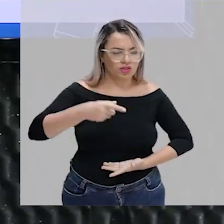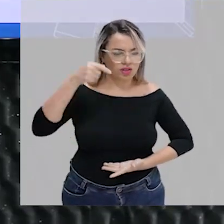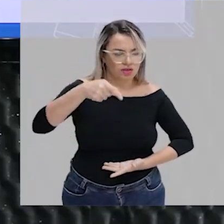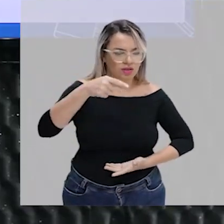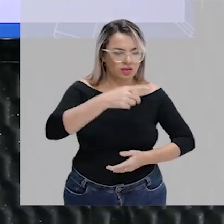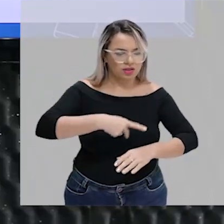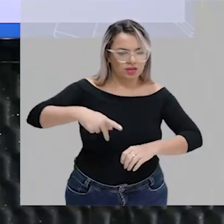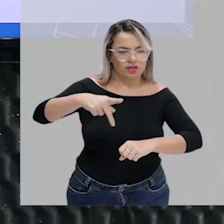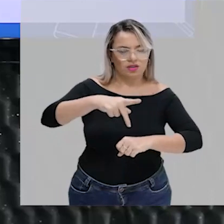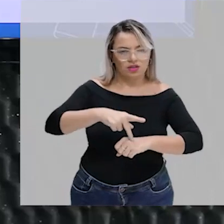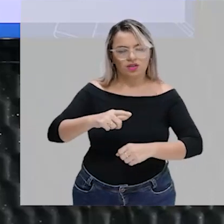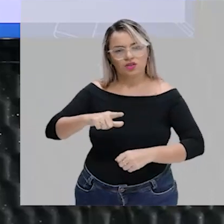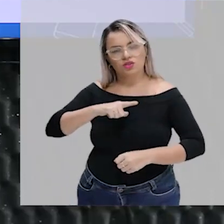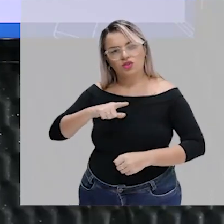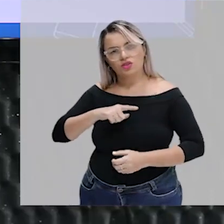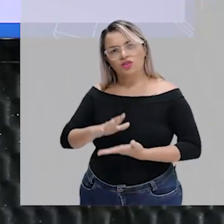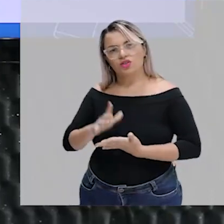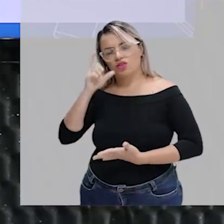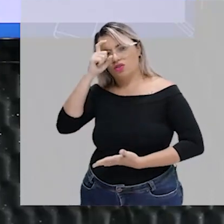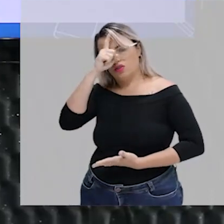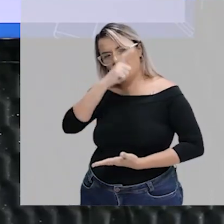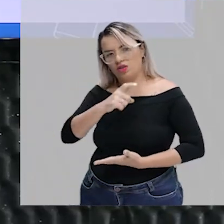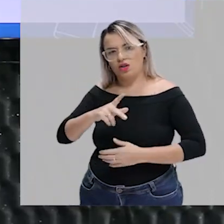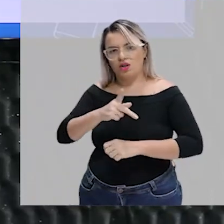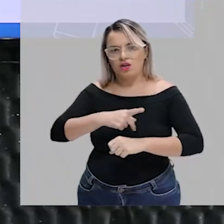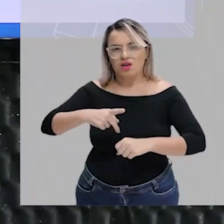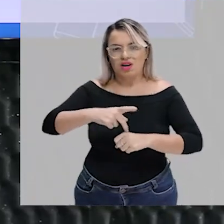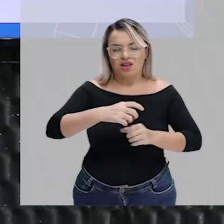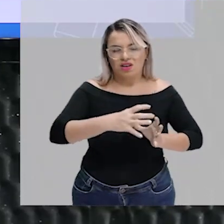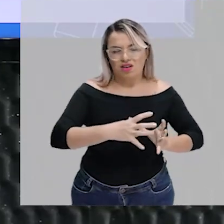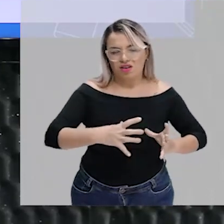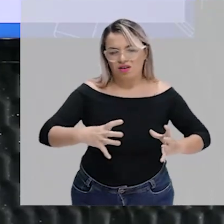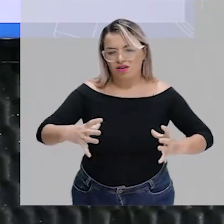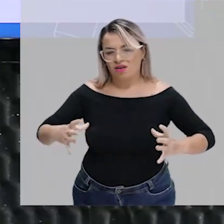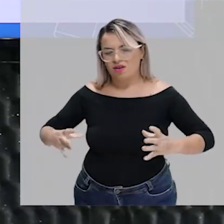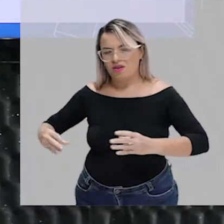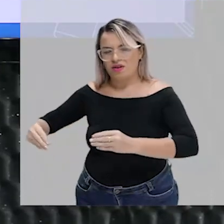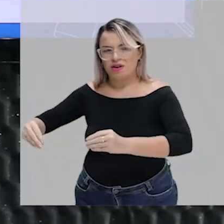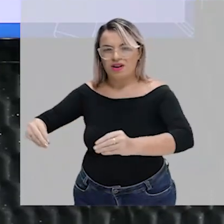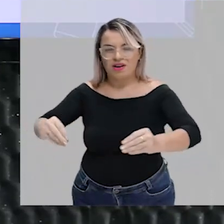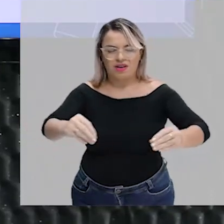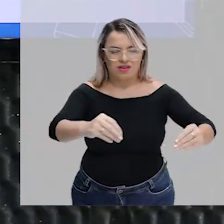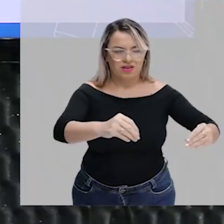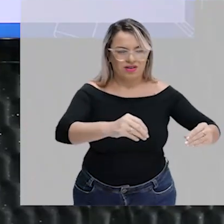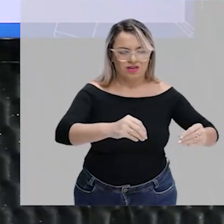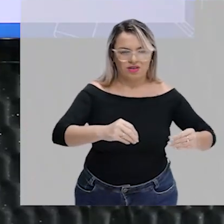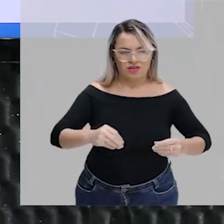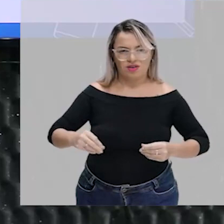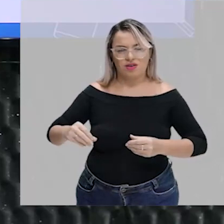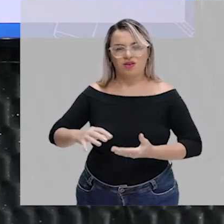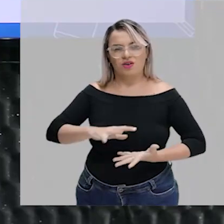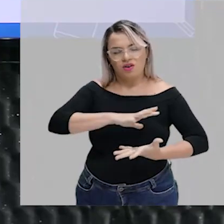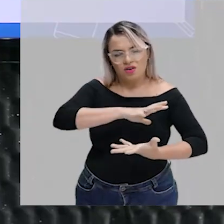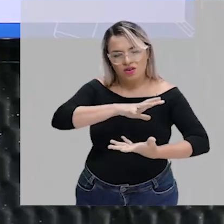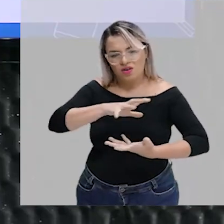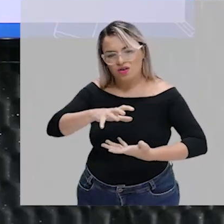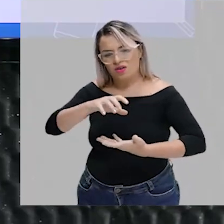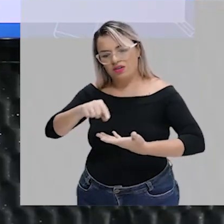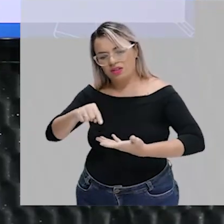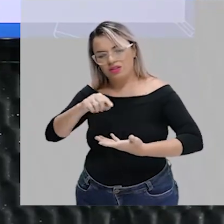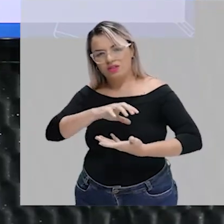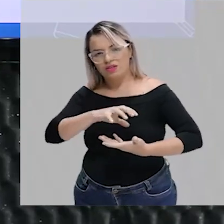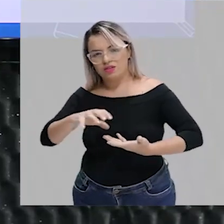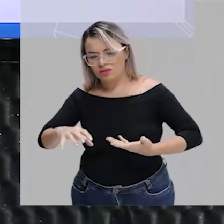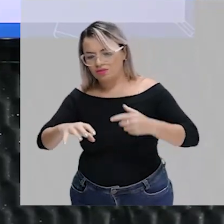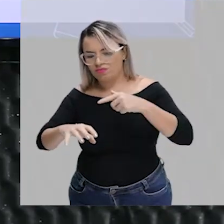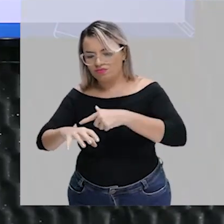existia essa dificuldade, né? O Brasil é um país muito grande, inclusive. O território brasileiro é um território continental. Então até isso também